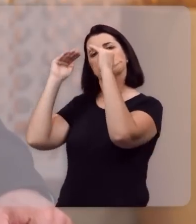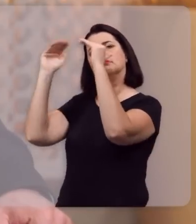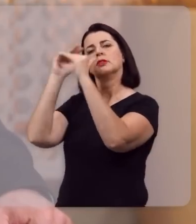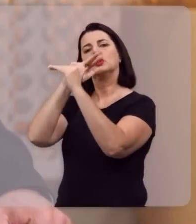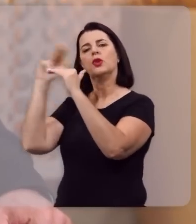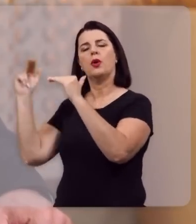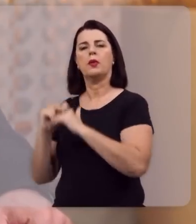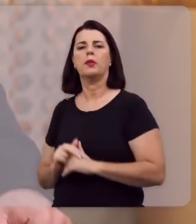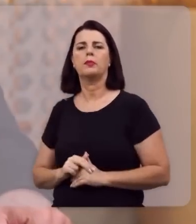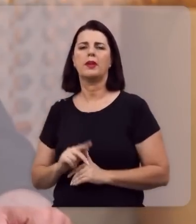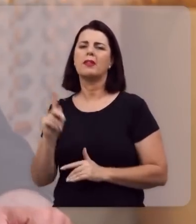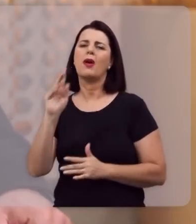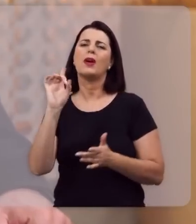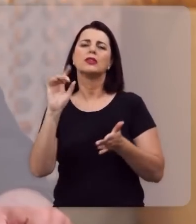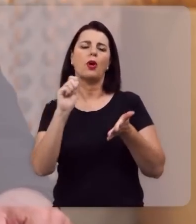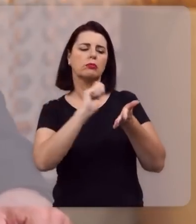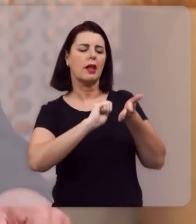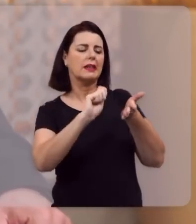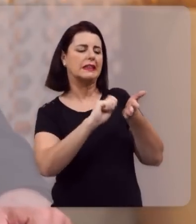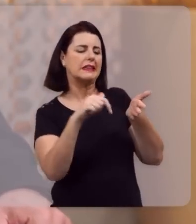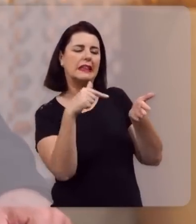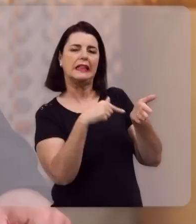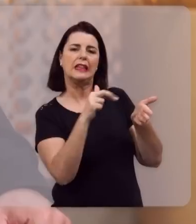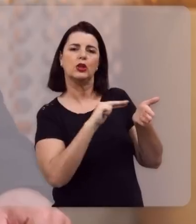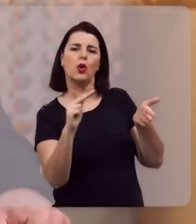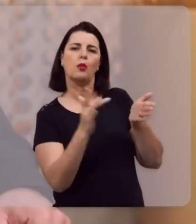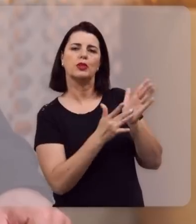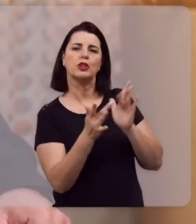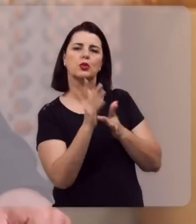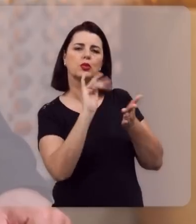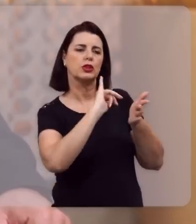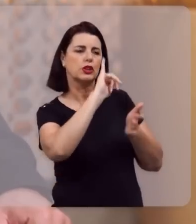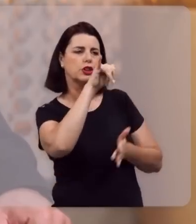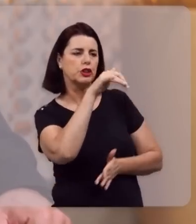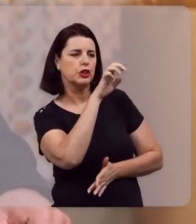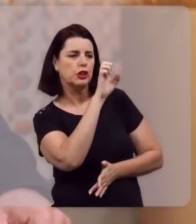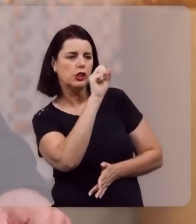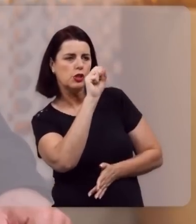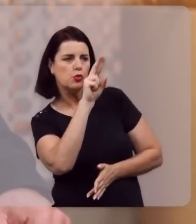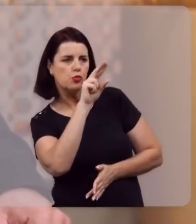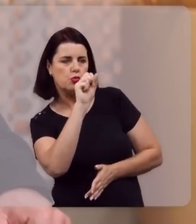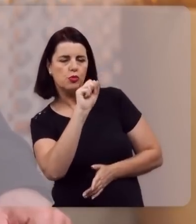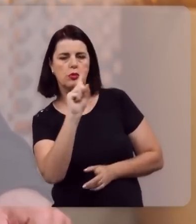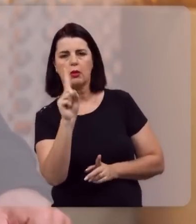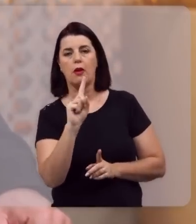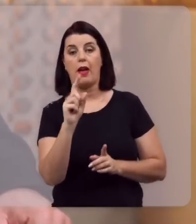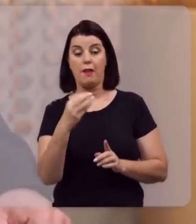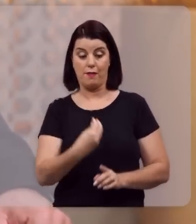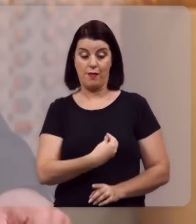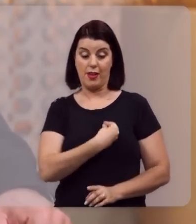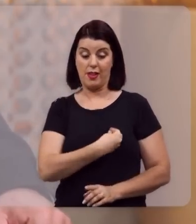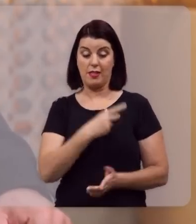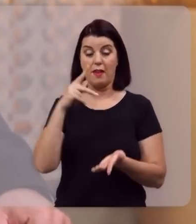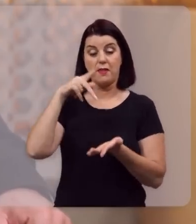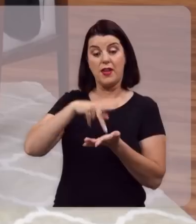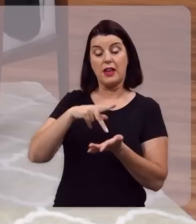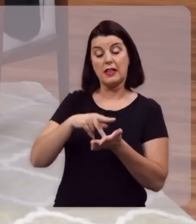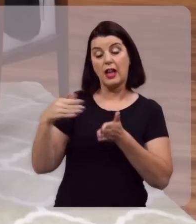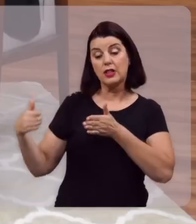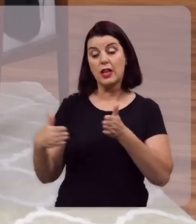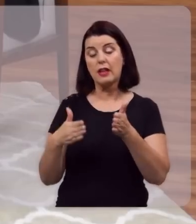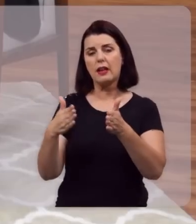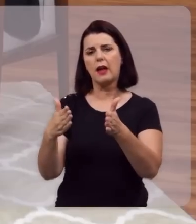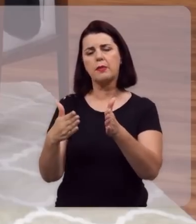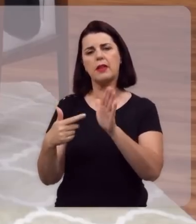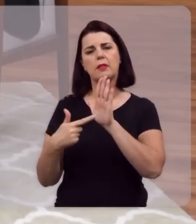não é grafia, não é escrita. O nome de Jesus é verdade, é vida, é caminho. É